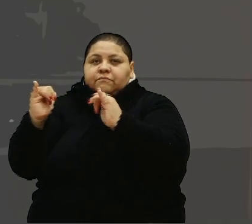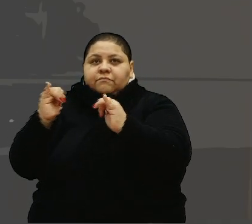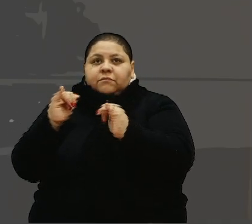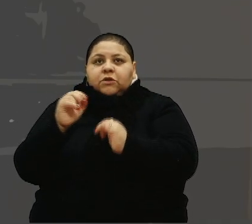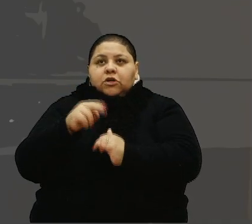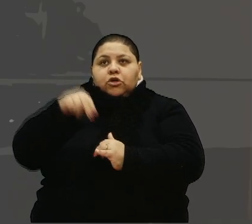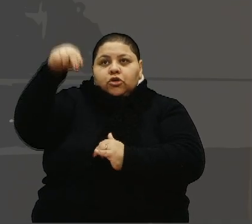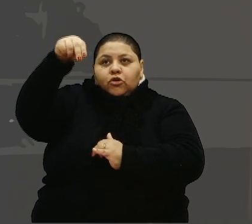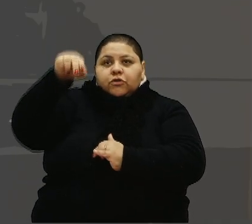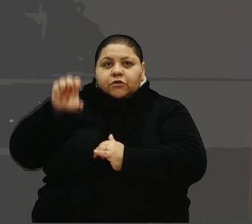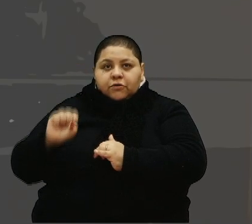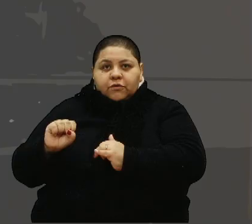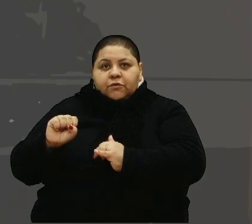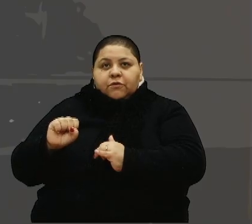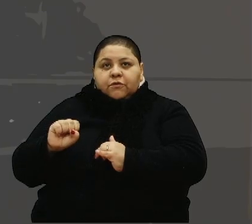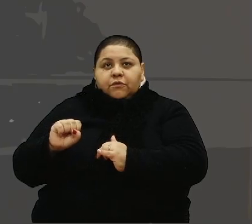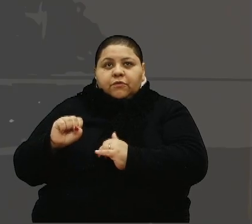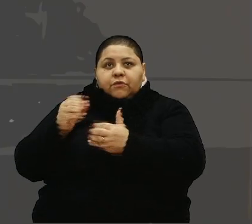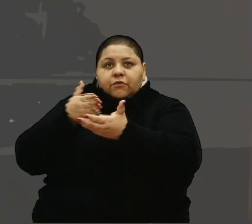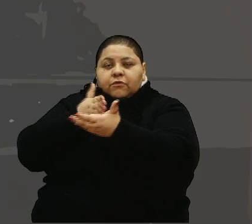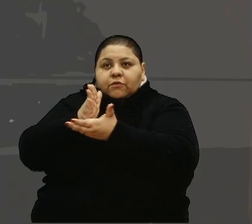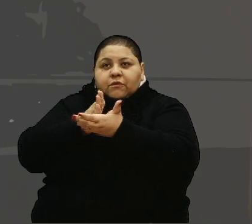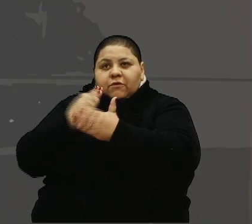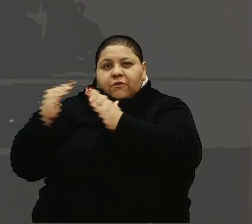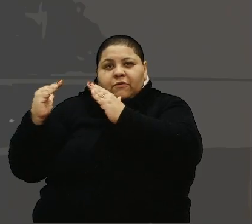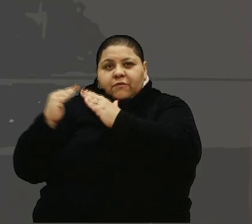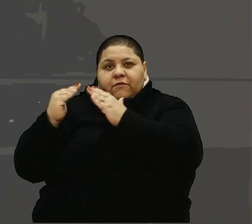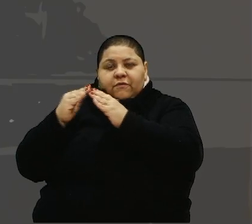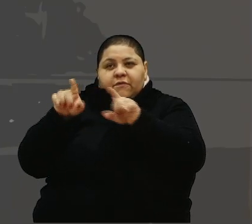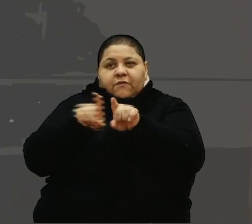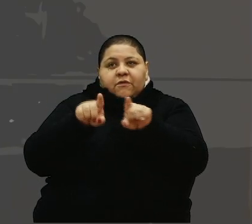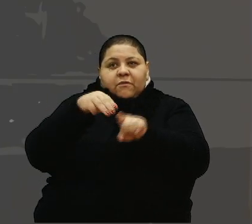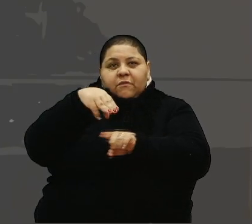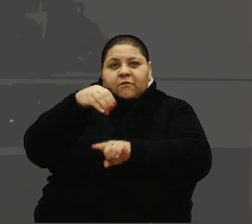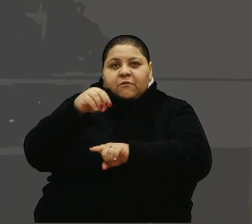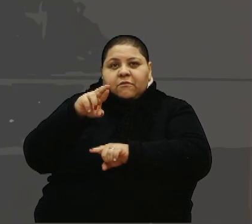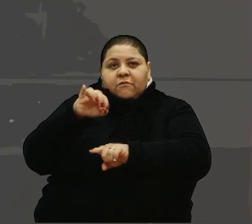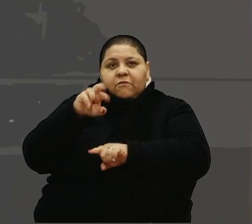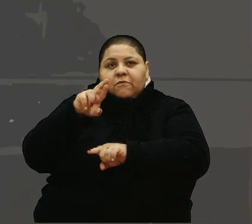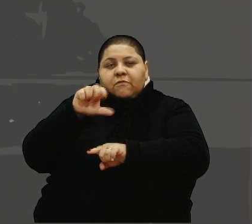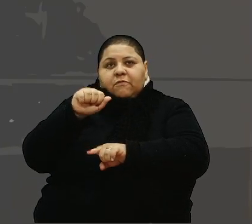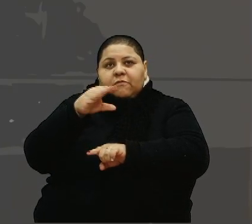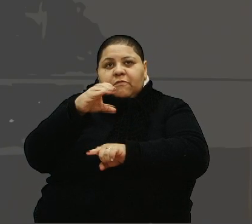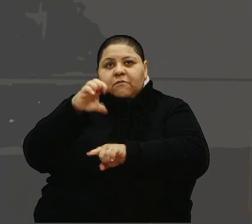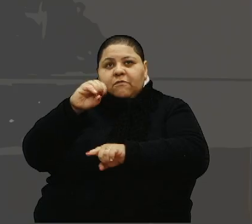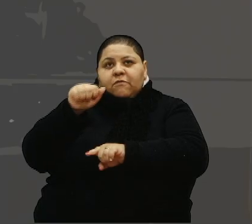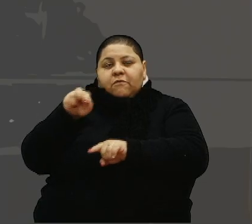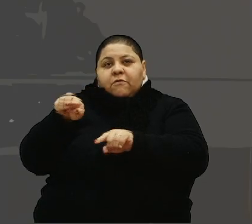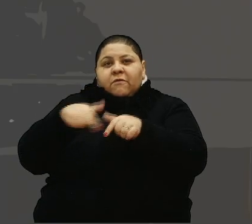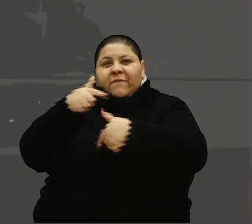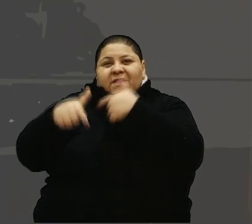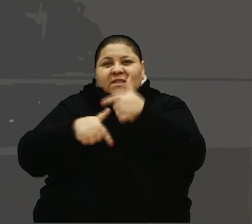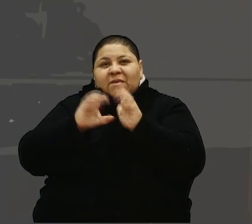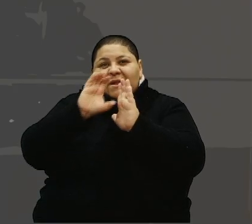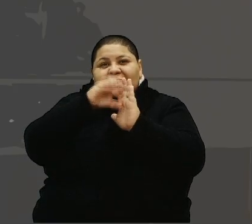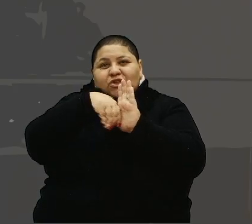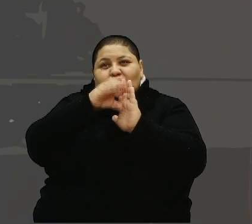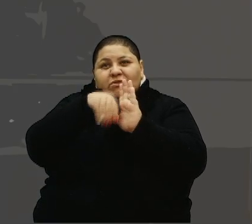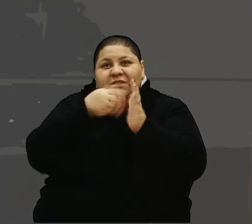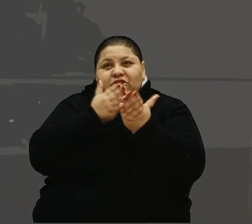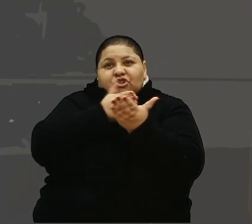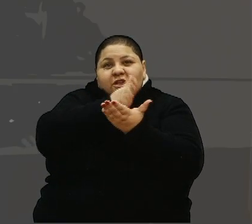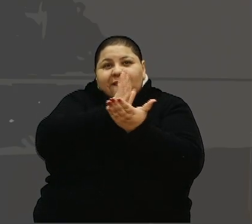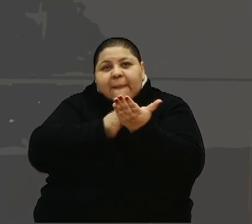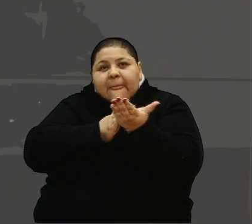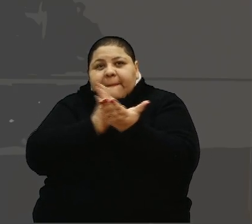norte-sul, portanto, ali na Avenida de São Leopoldo e lá na Moreira César, para exatamente se trabalhar esse conceito de eixo e